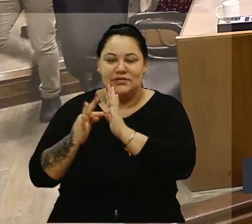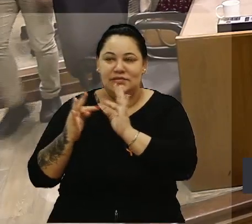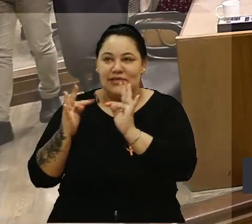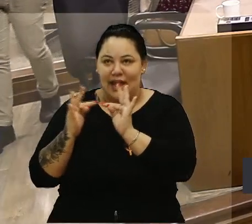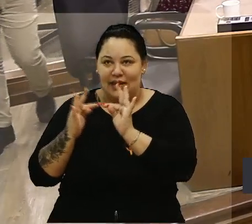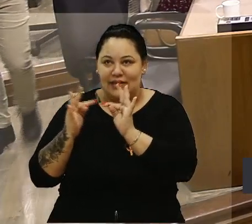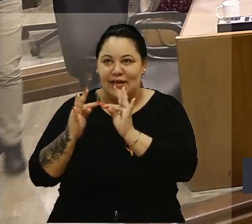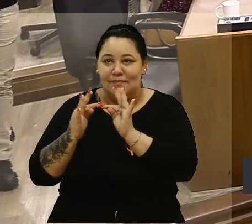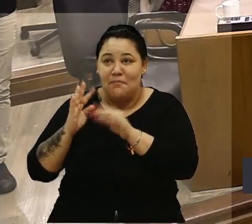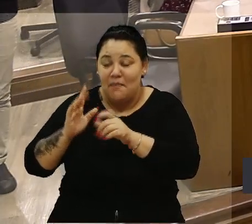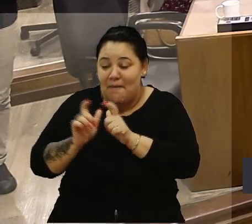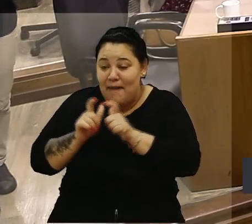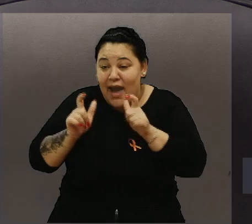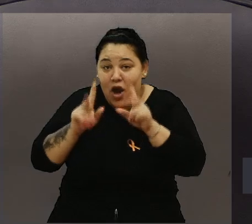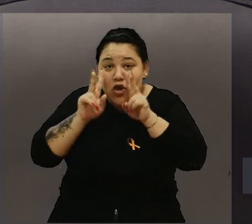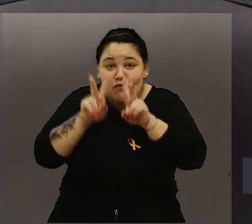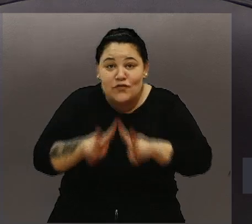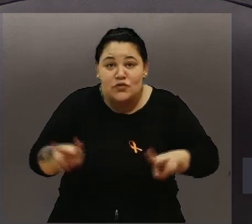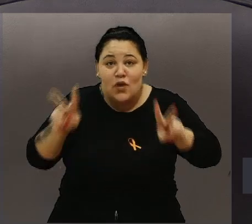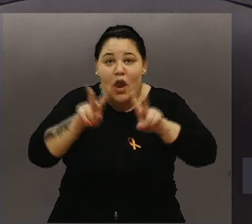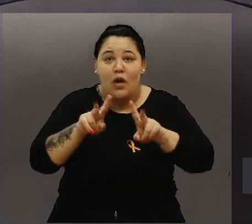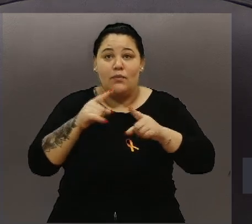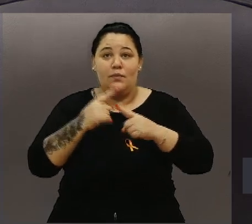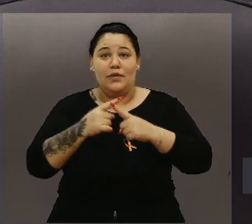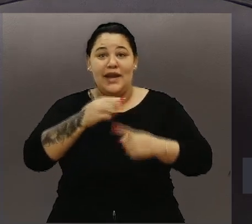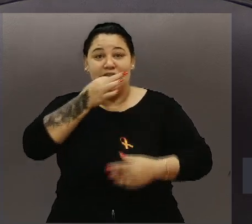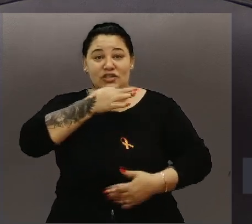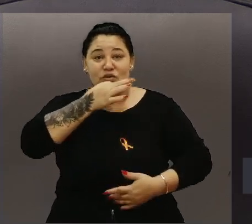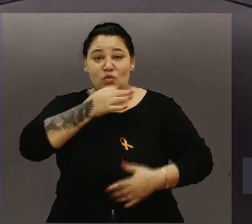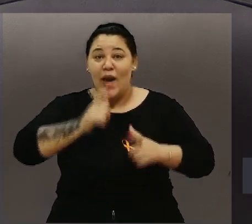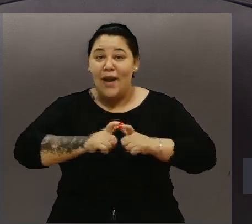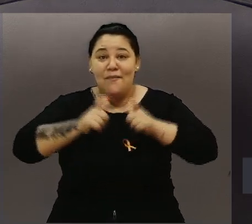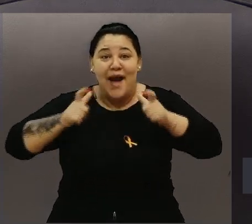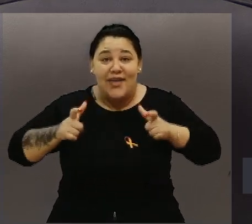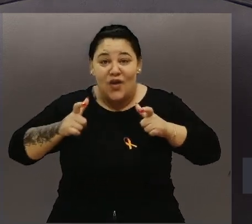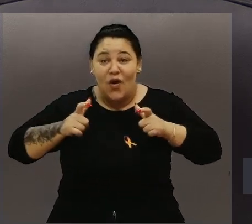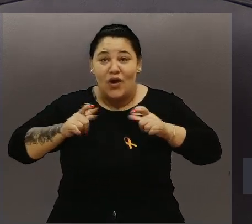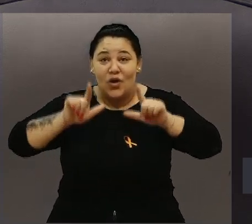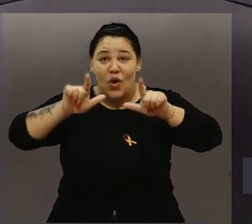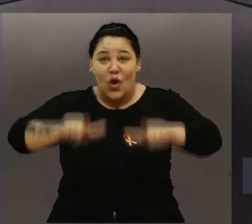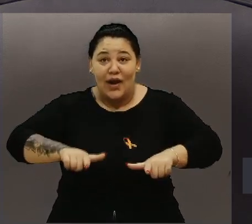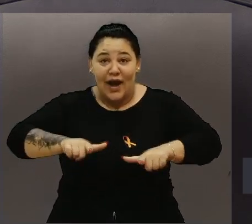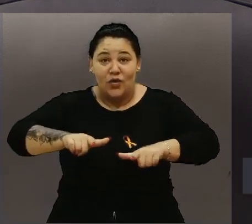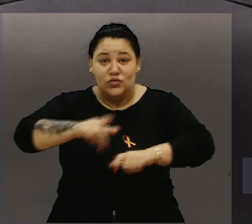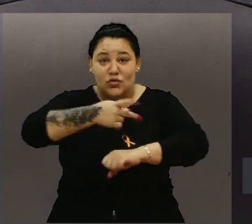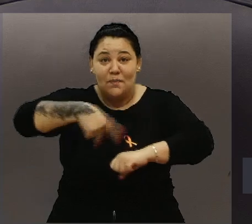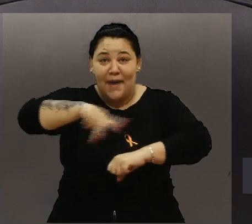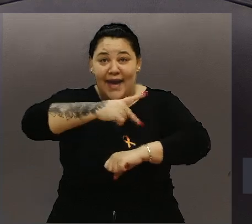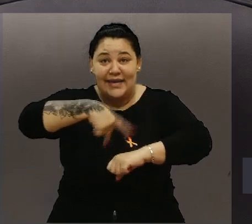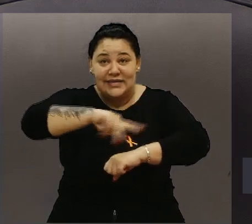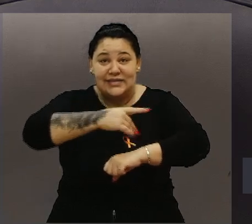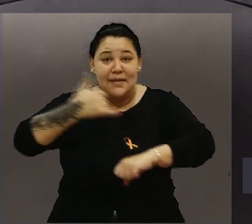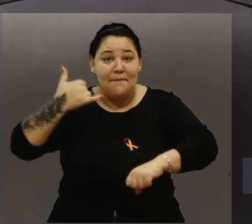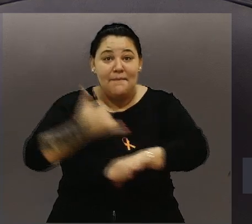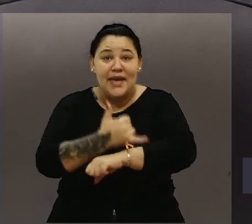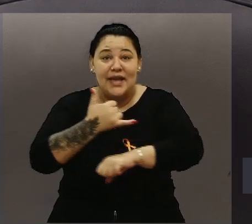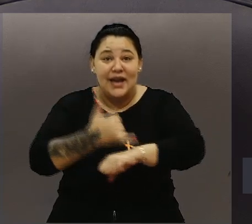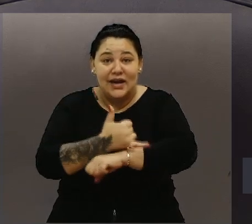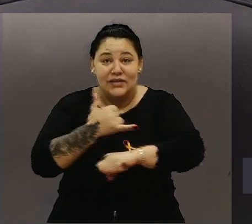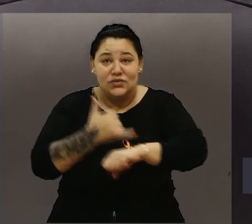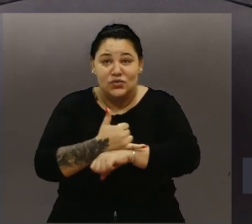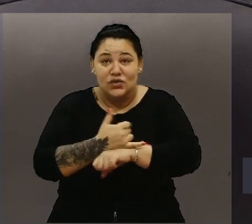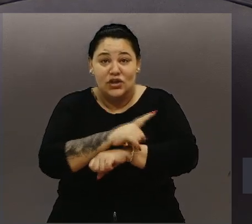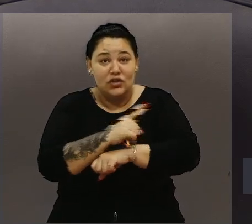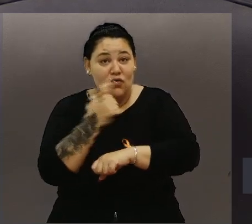mais atenção, porque Caxias do Sul hoje é o segundo maior polo metalmecânico do país. E quando o senhor aborda esses temas de tamanha